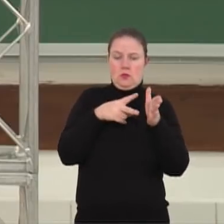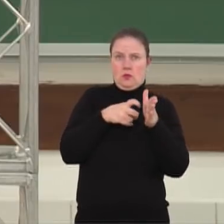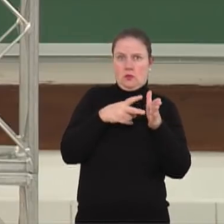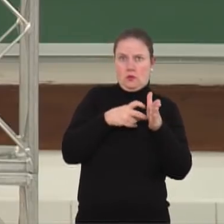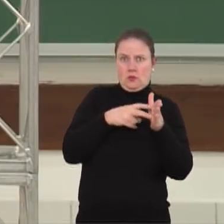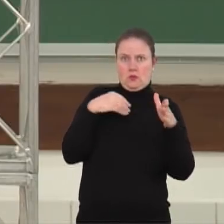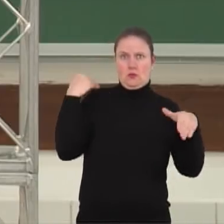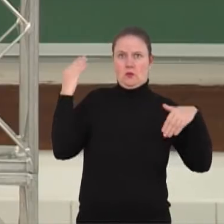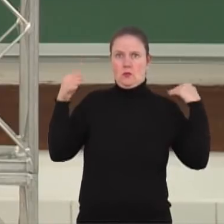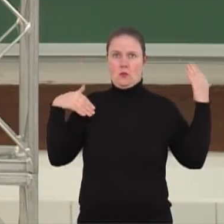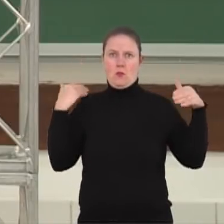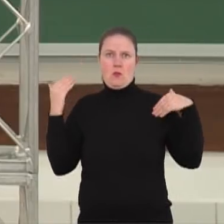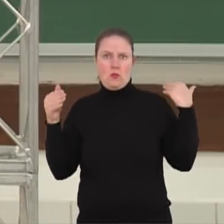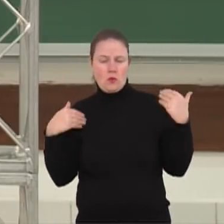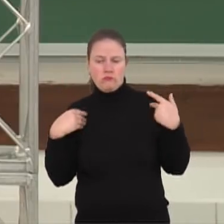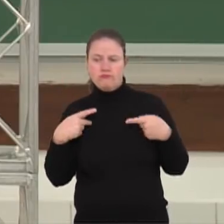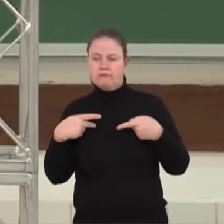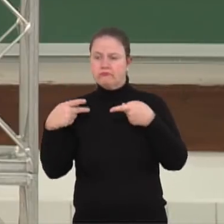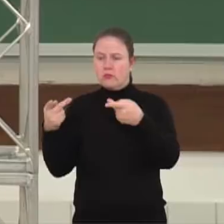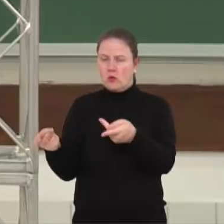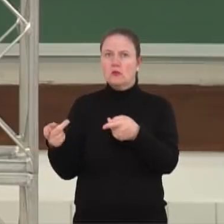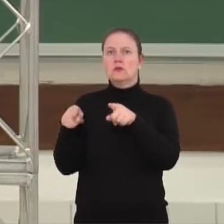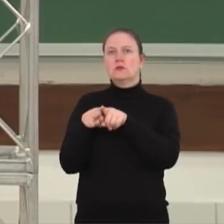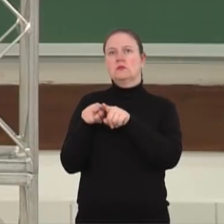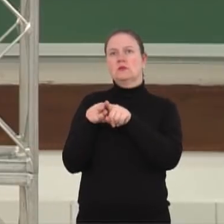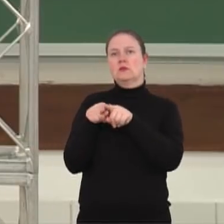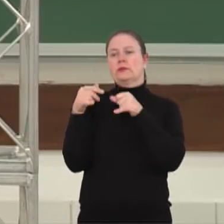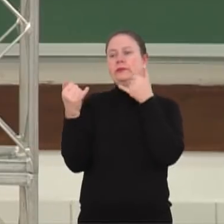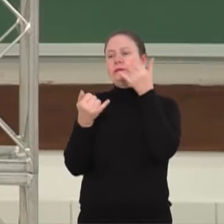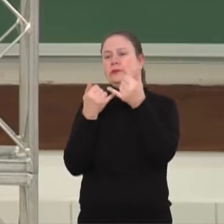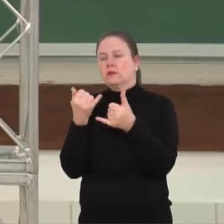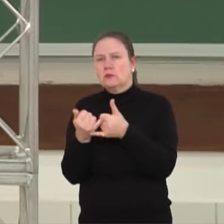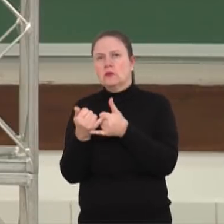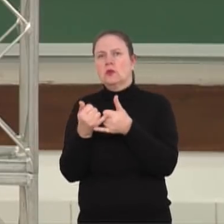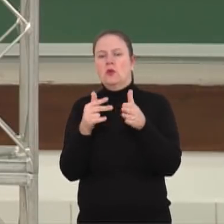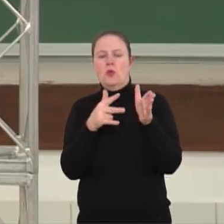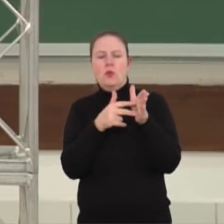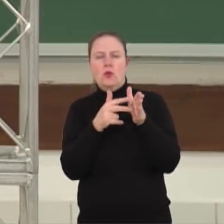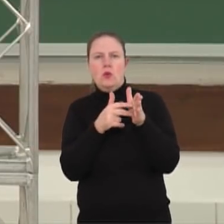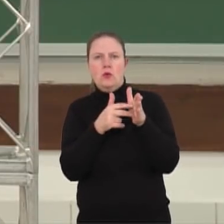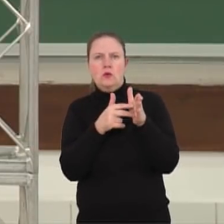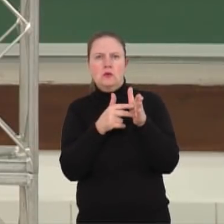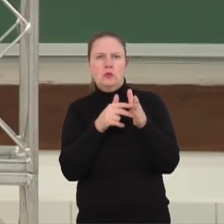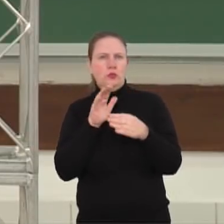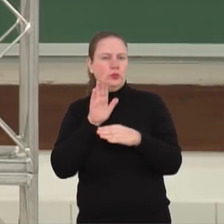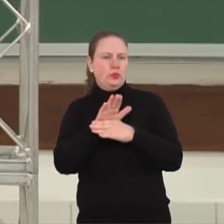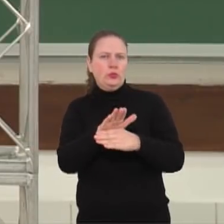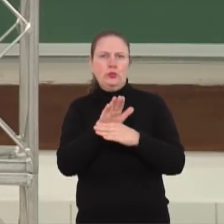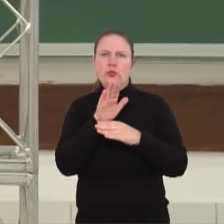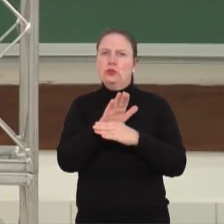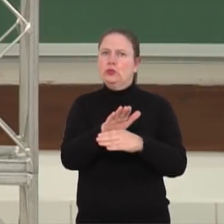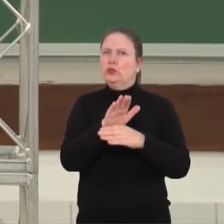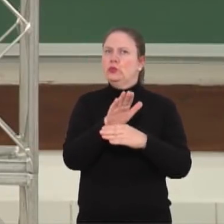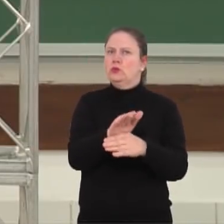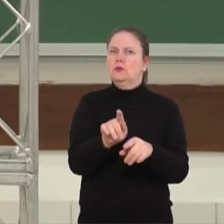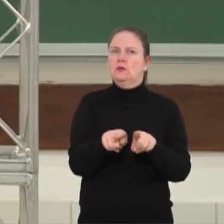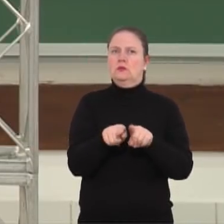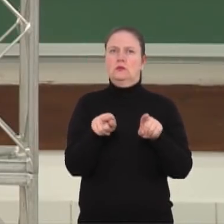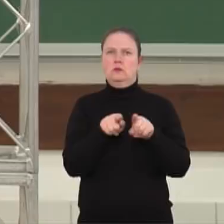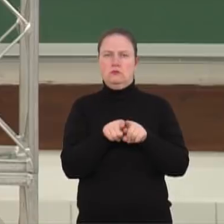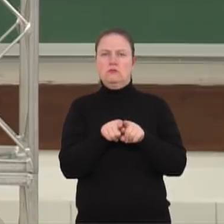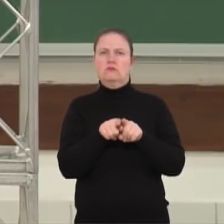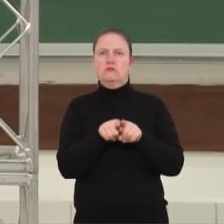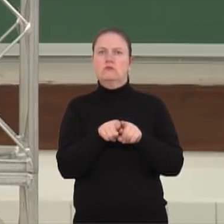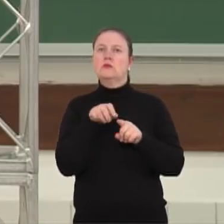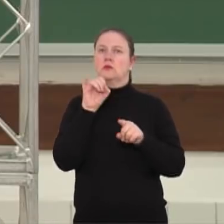parque de diversão, certo? Esses vocabulários estão sempre enriquecendo o seu caderno, você vai colocando aí, sempre quando a gente